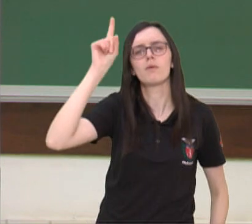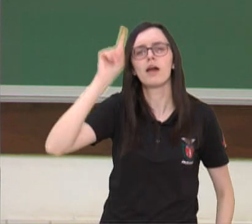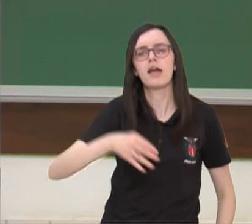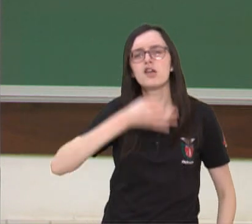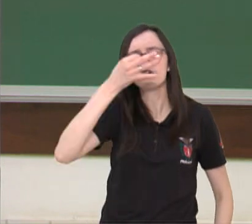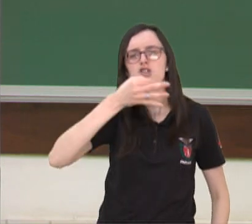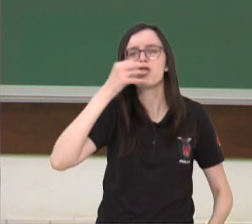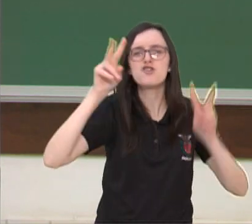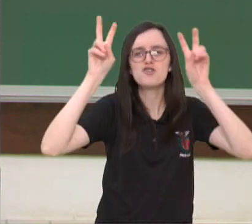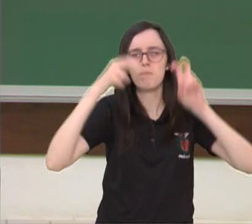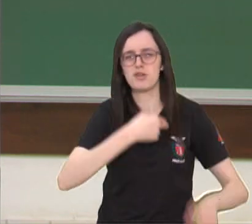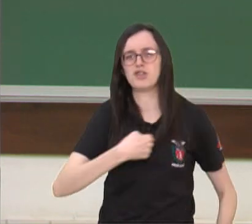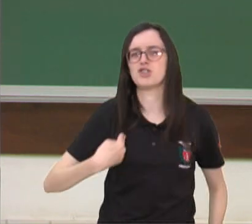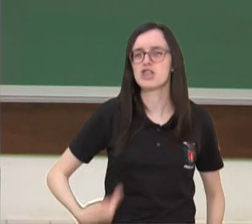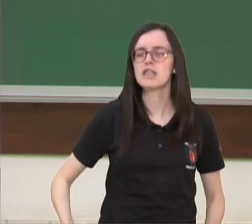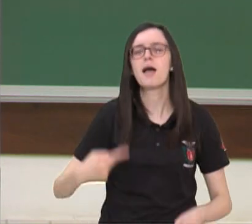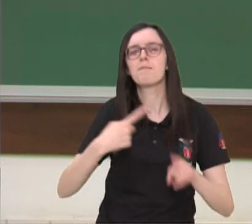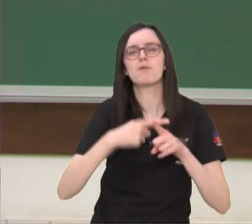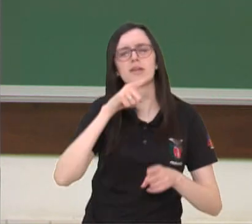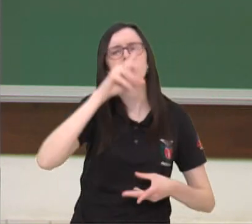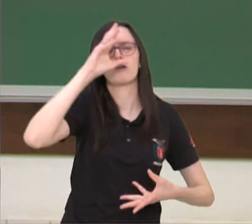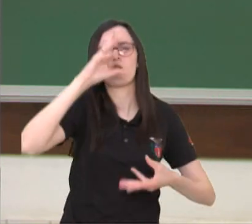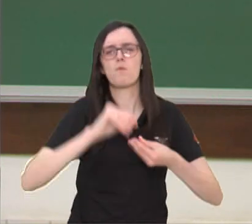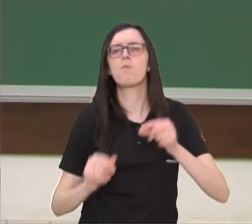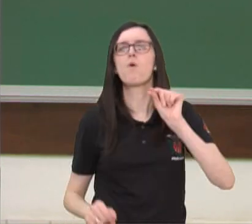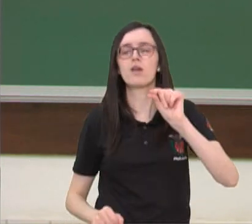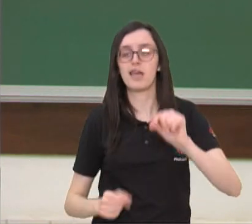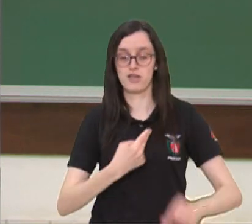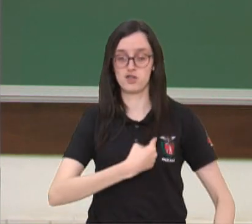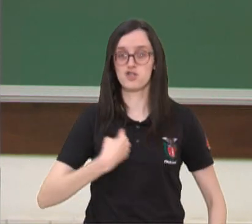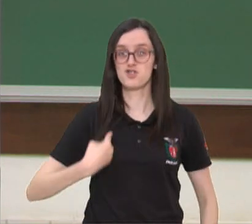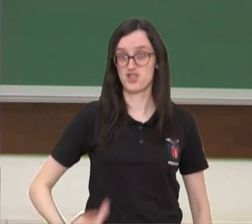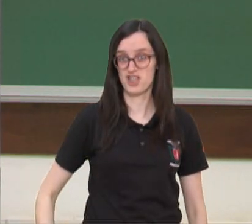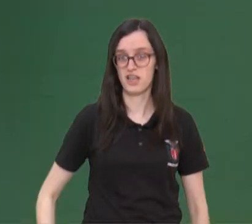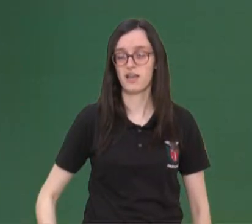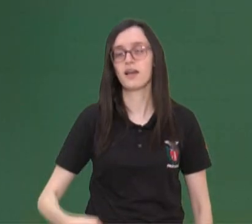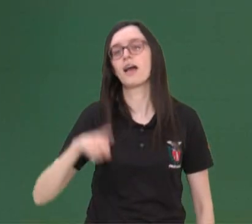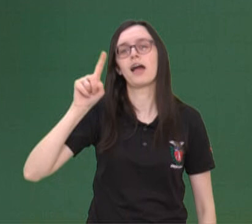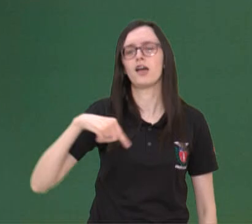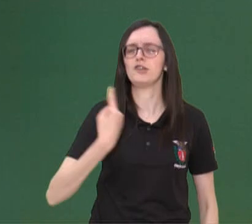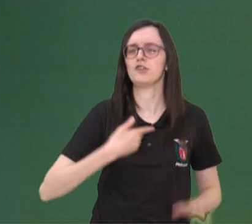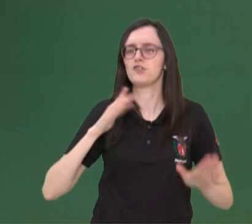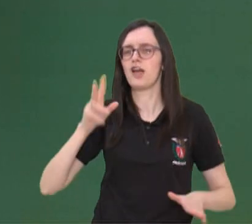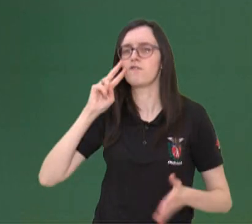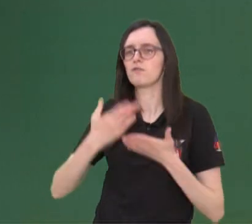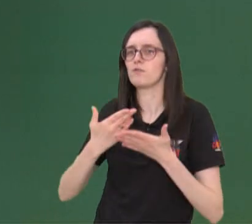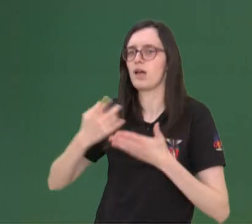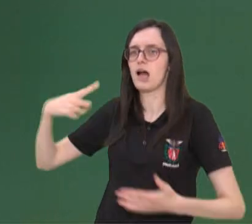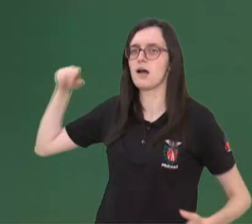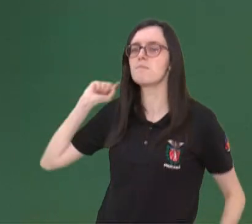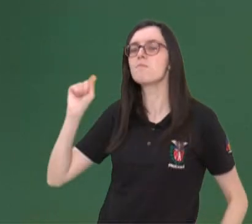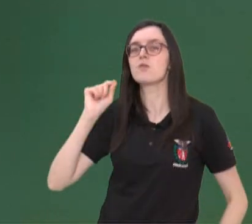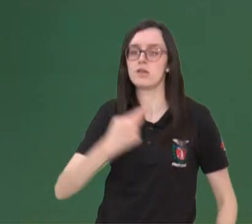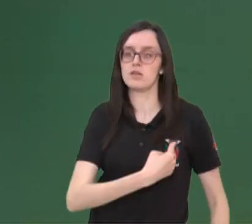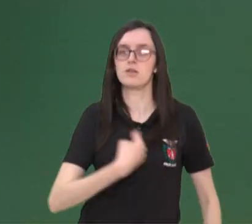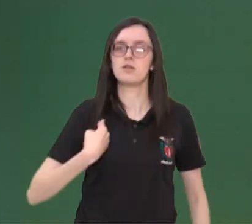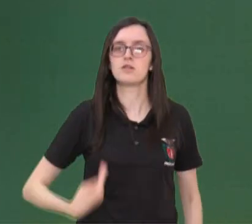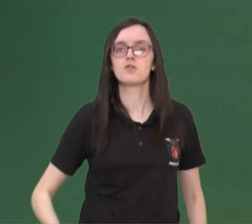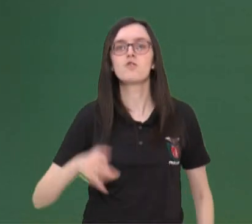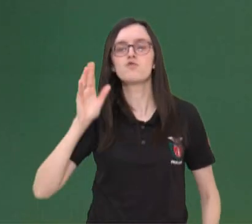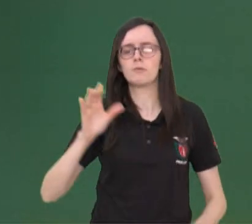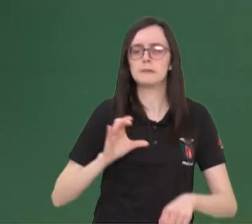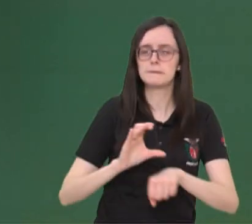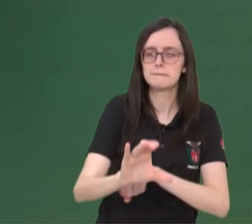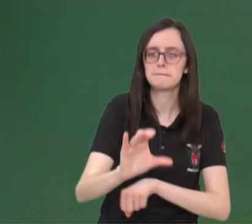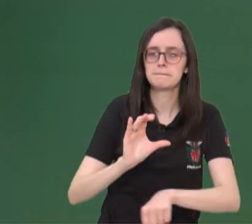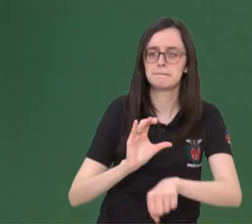era sobre a China, porque ele entende que a China, conforme também nós já vimos em aulas anteriores, a China vem